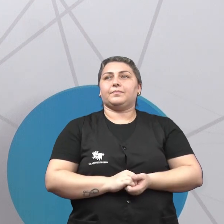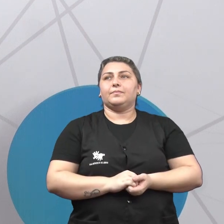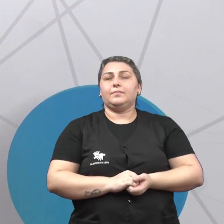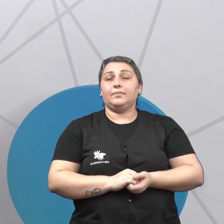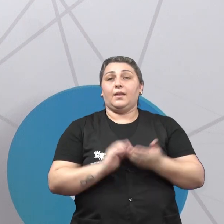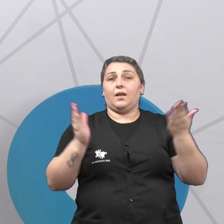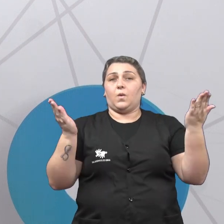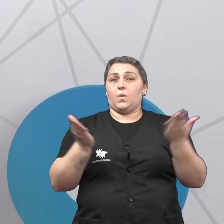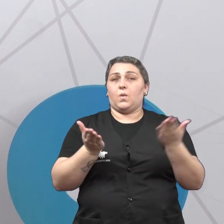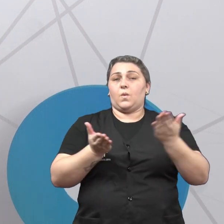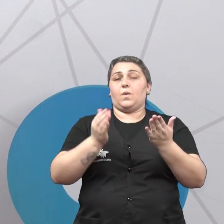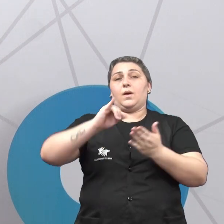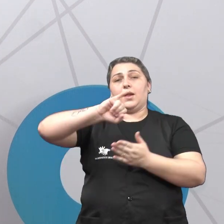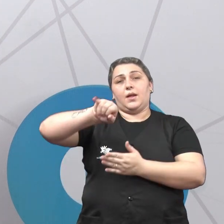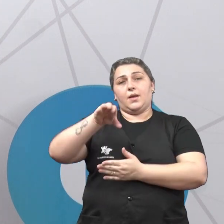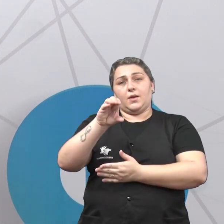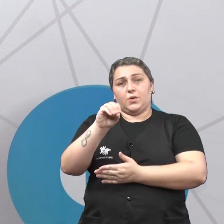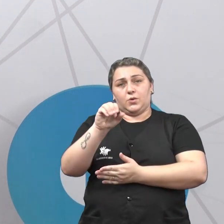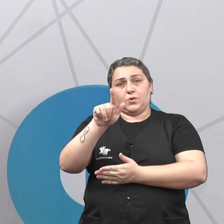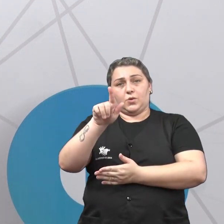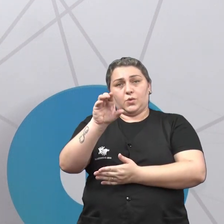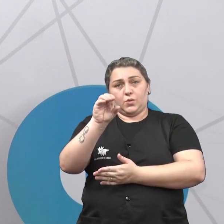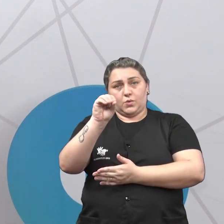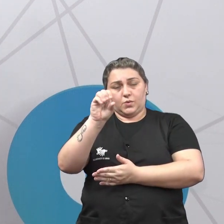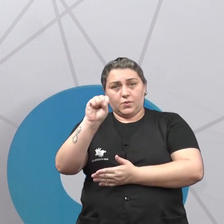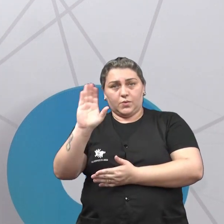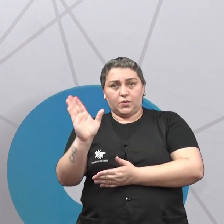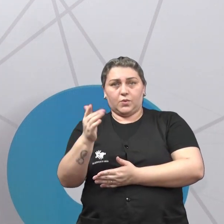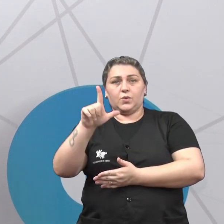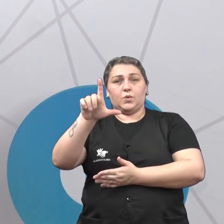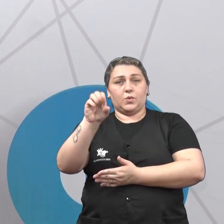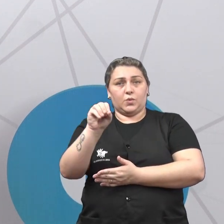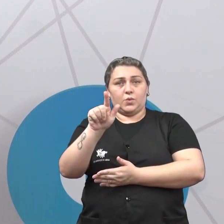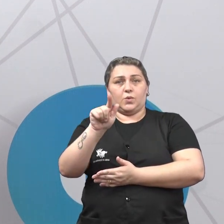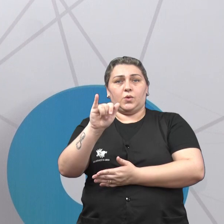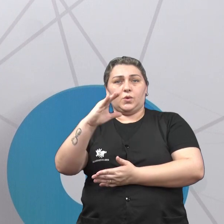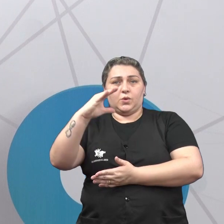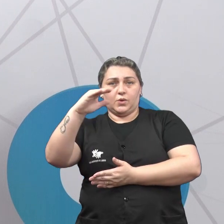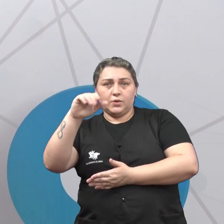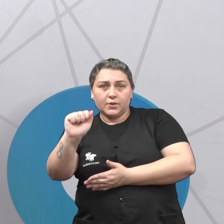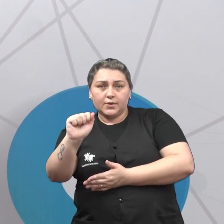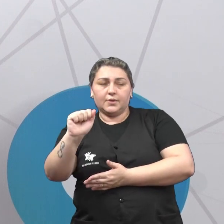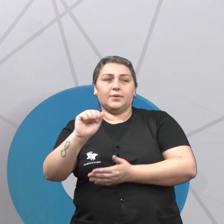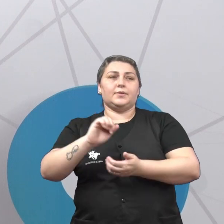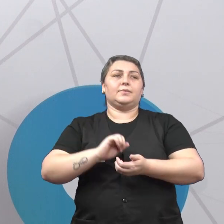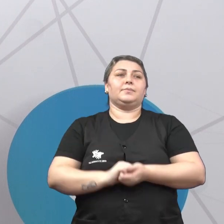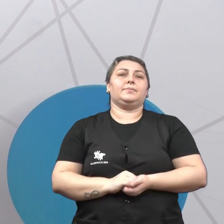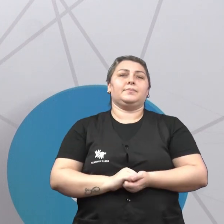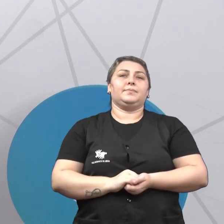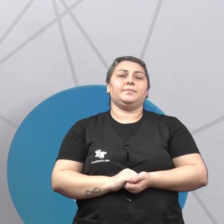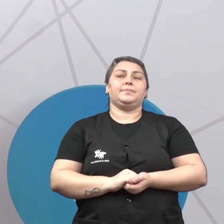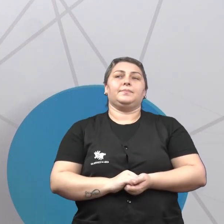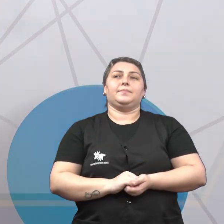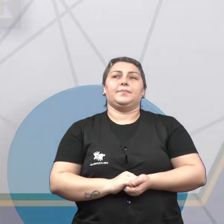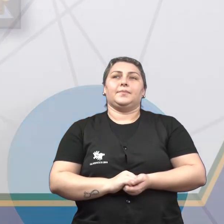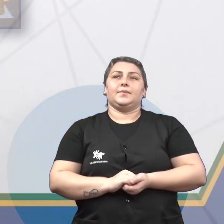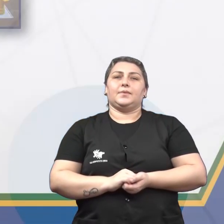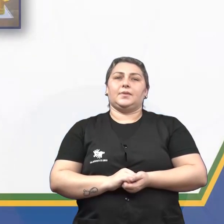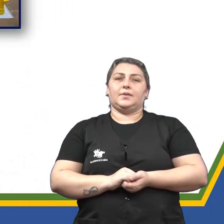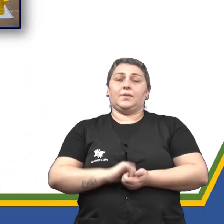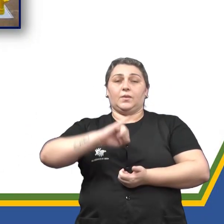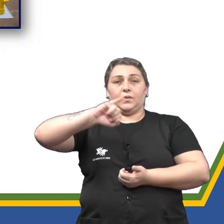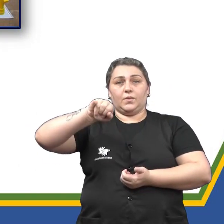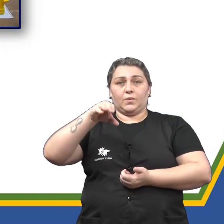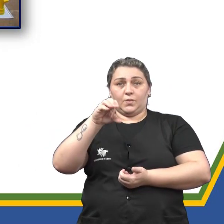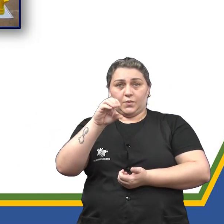lá. A gente vai falar um pouquinho agora sobre os jogos de lógica e, posteriormente, sobre outros tipos de jogos. Vamos lá. Os jogos de